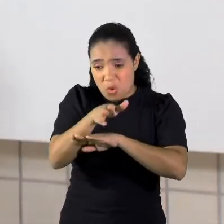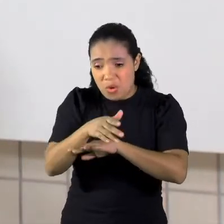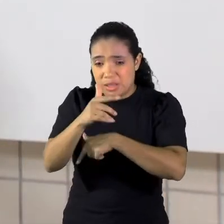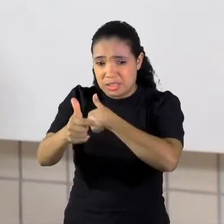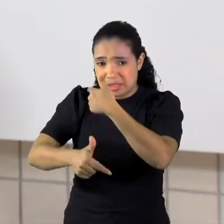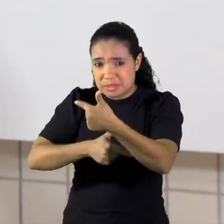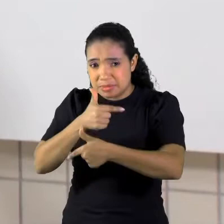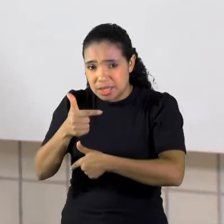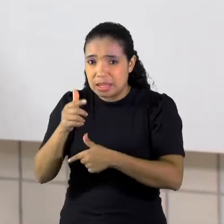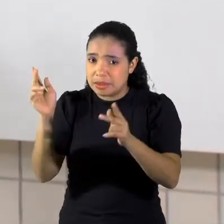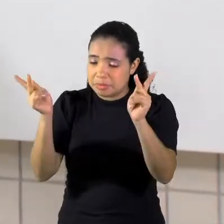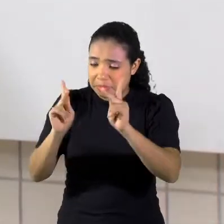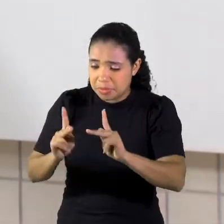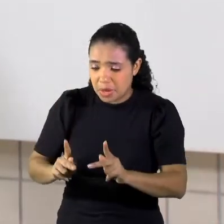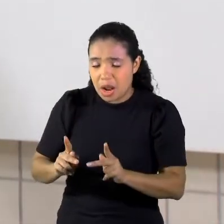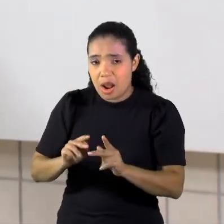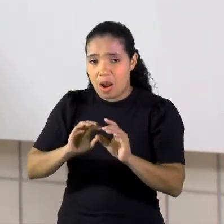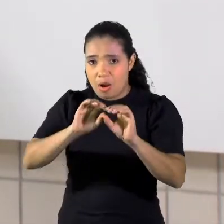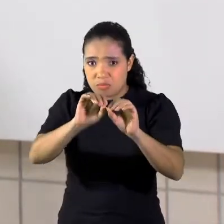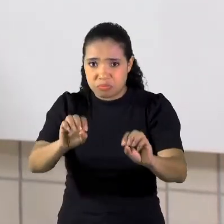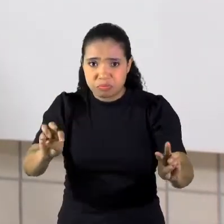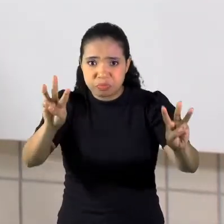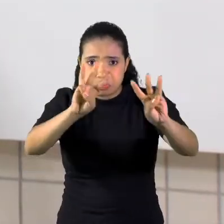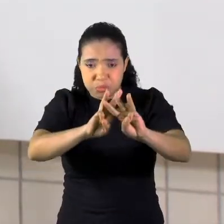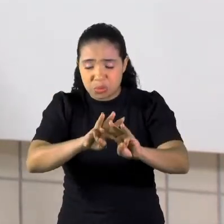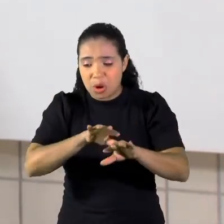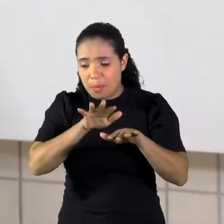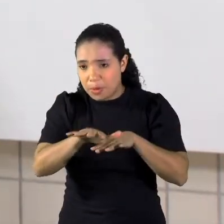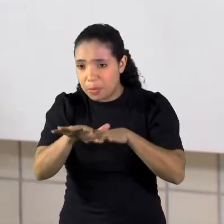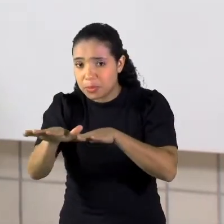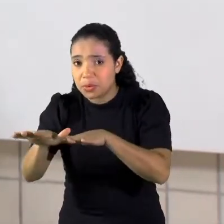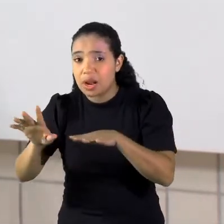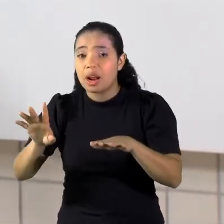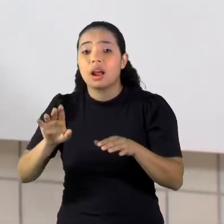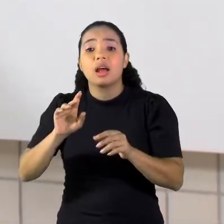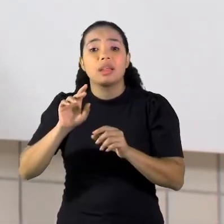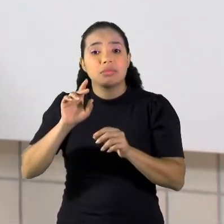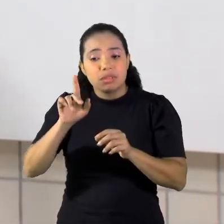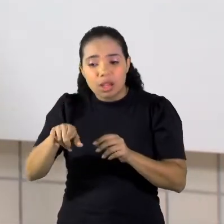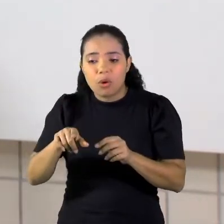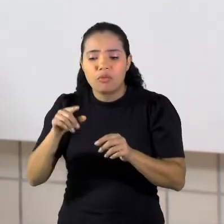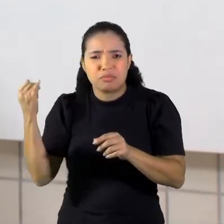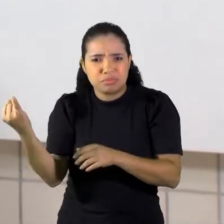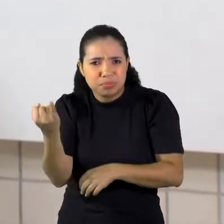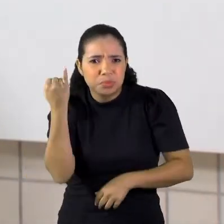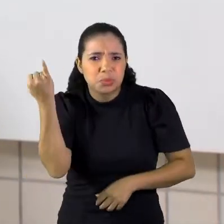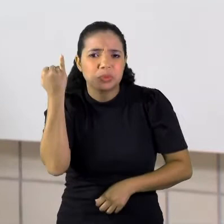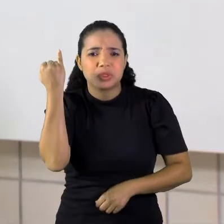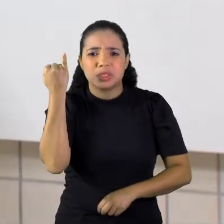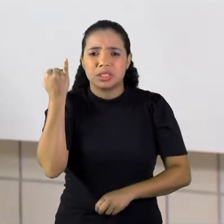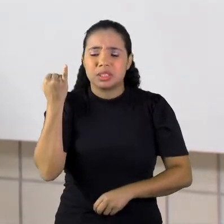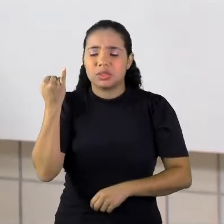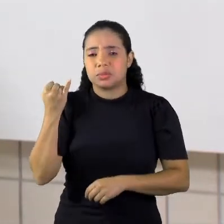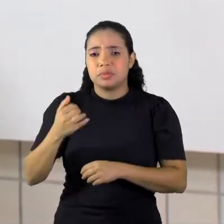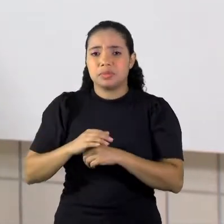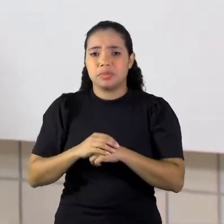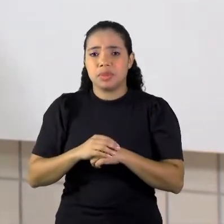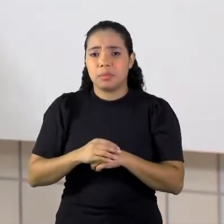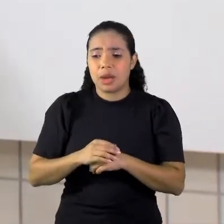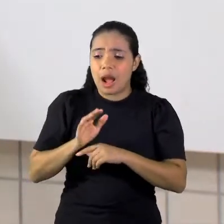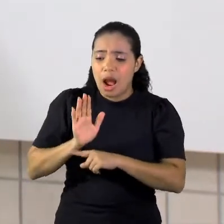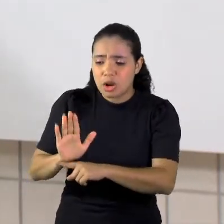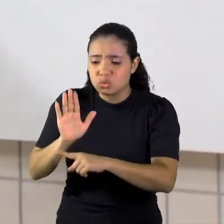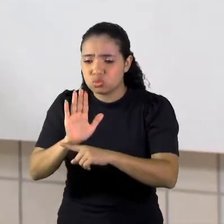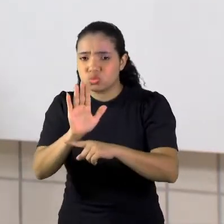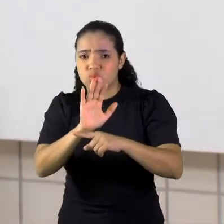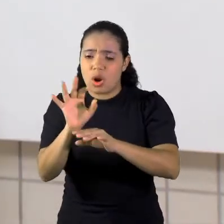no caso da ONU, que foi direcionada para aquela região, ela serviu e foi extremamente importante para manter a